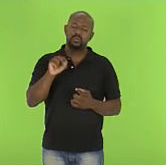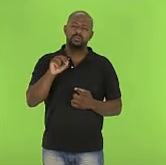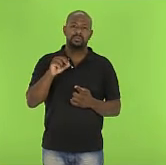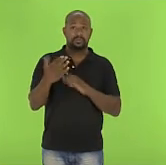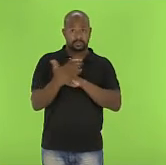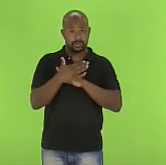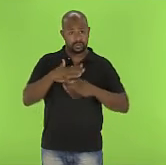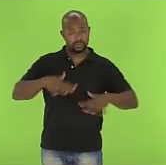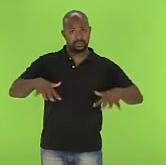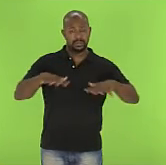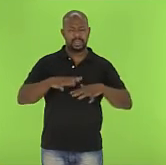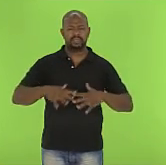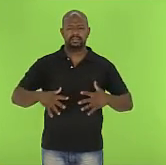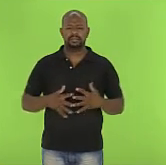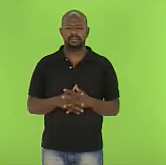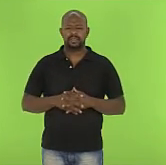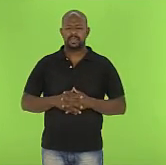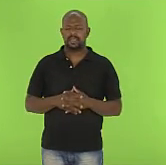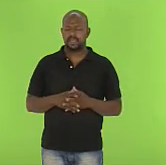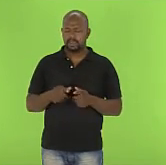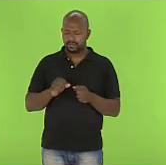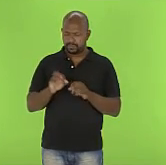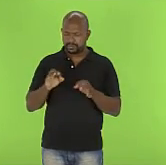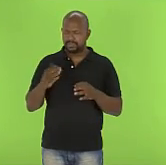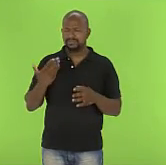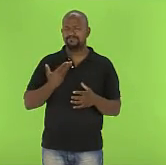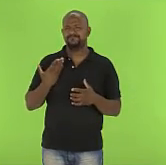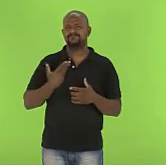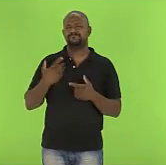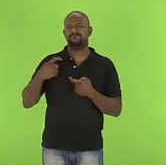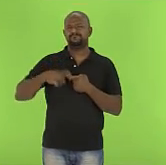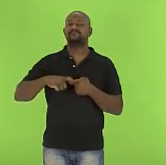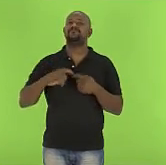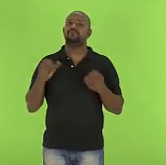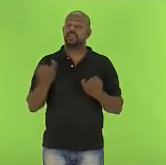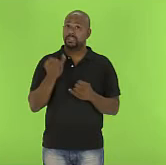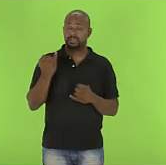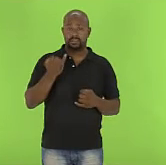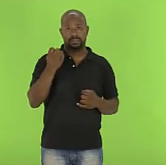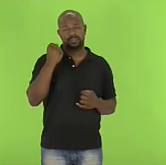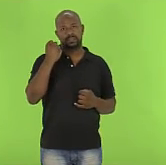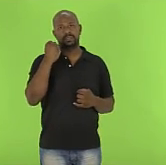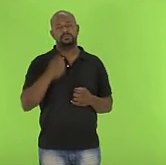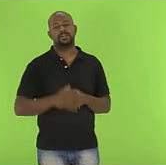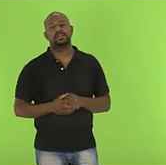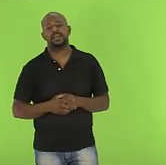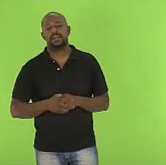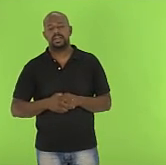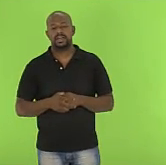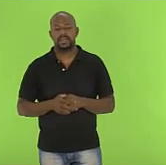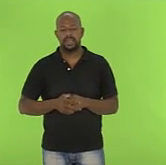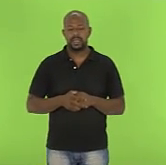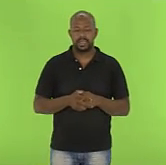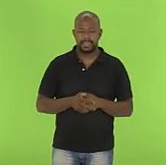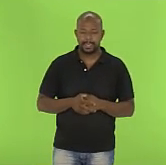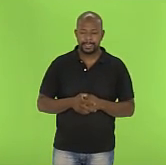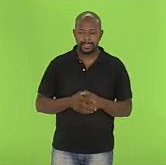ajudou a gente no espaço, né? Fez uma parceria importantíssima.